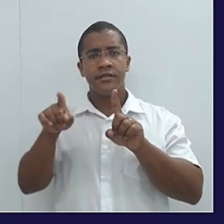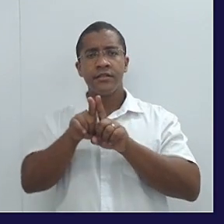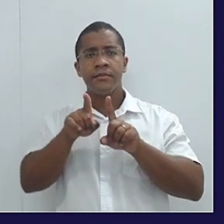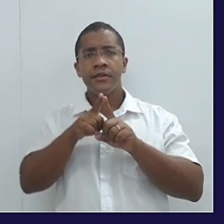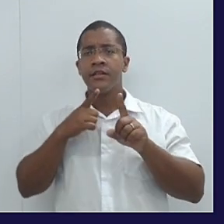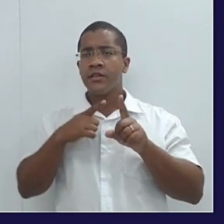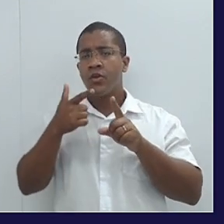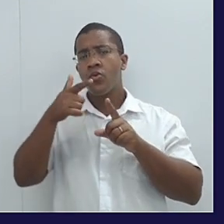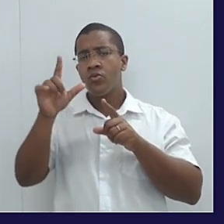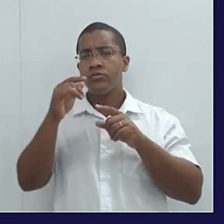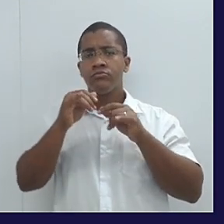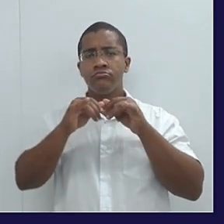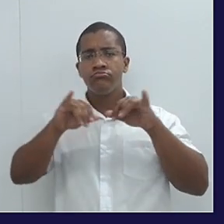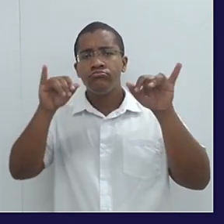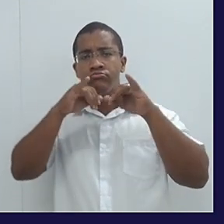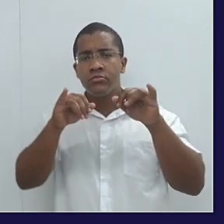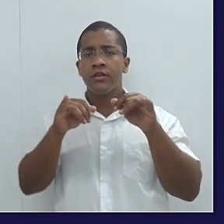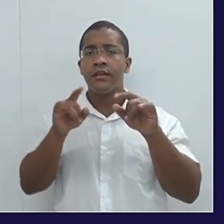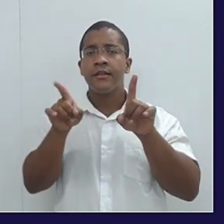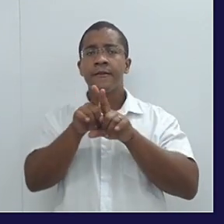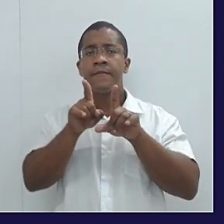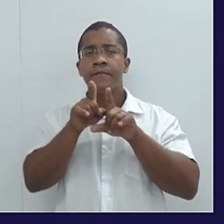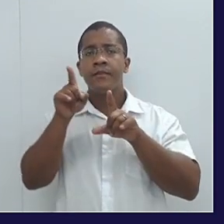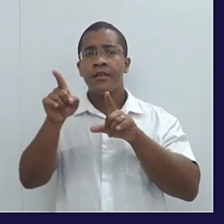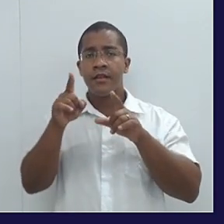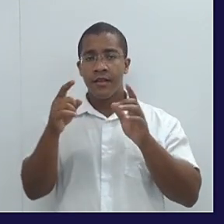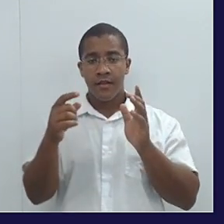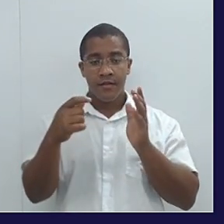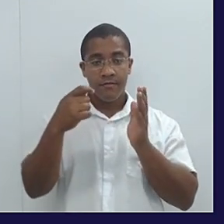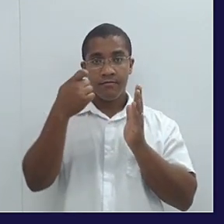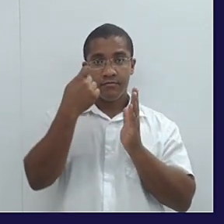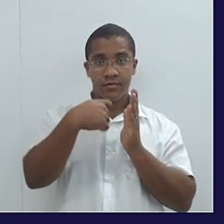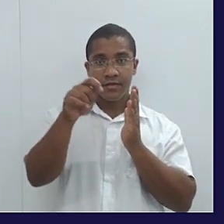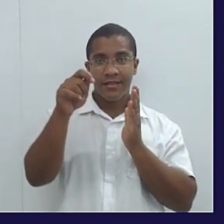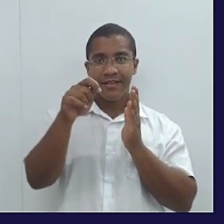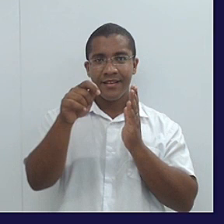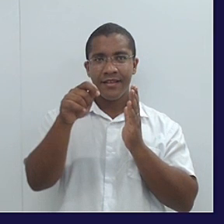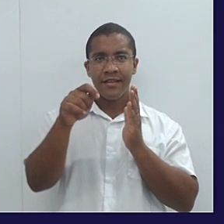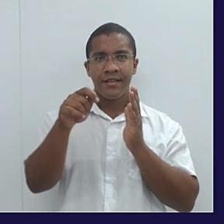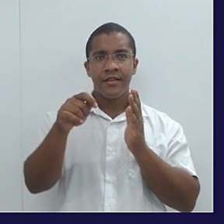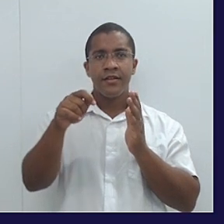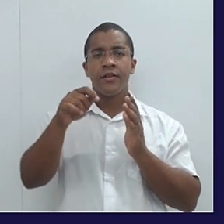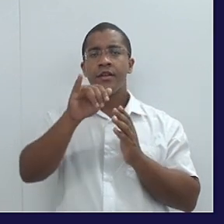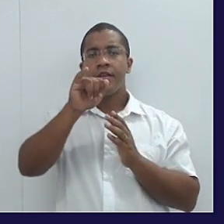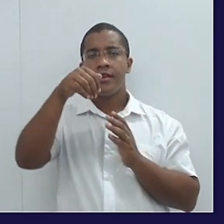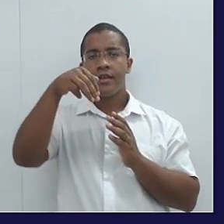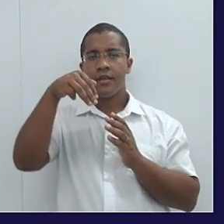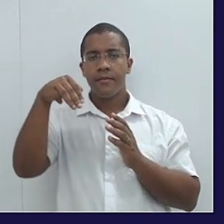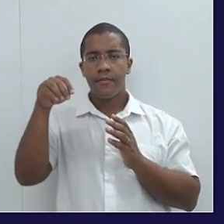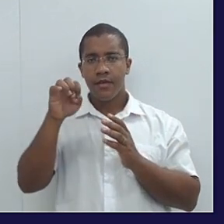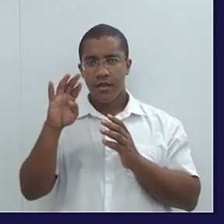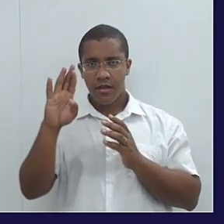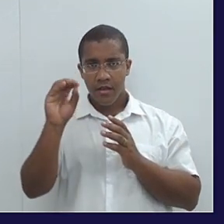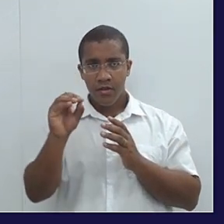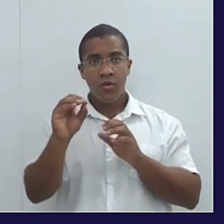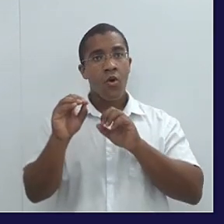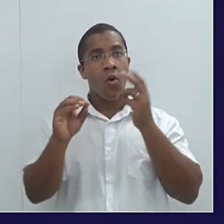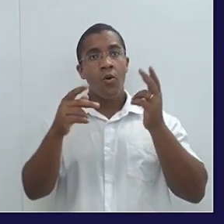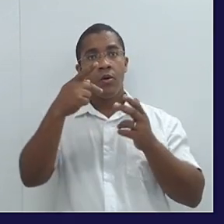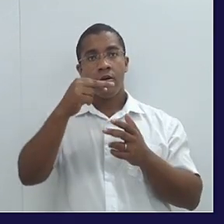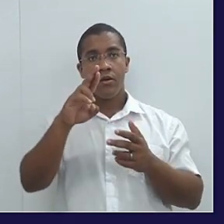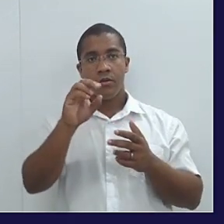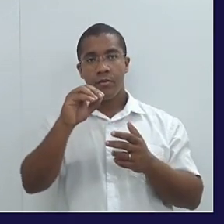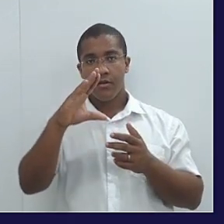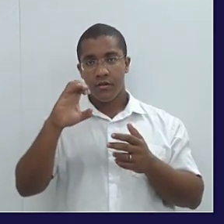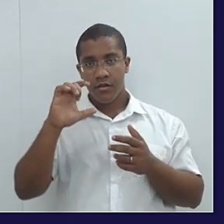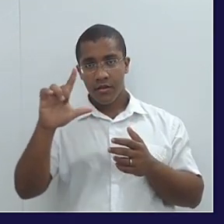sobre o produto e a assinatura do Inmetro ou se não de parceiro. O selo do Procel,